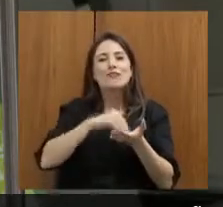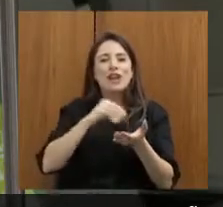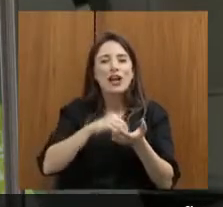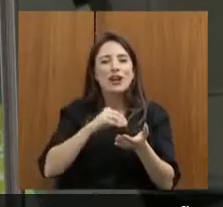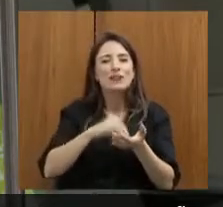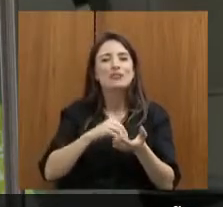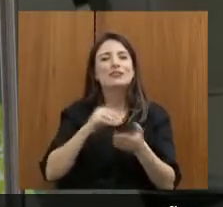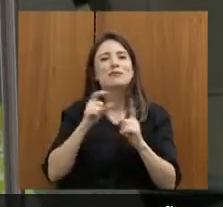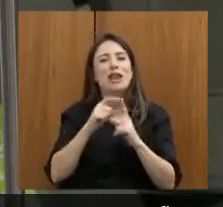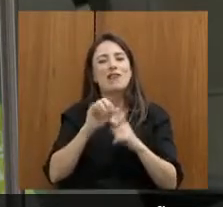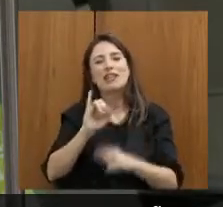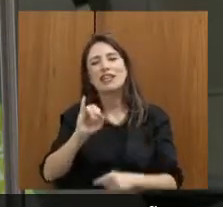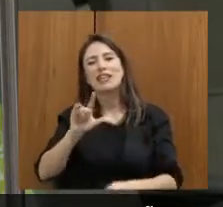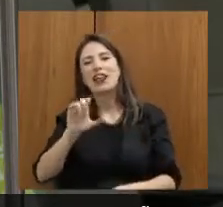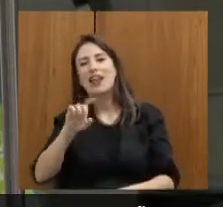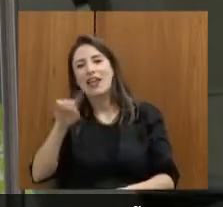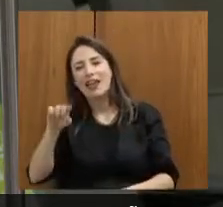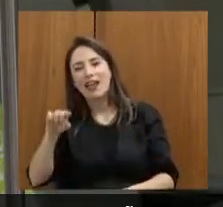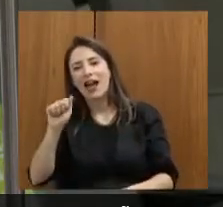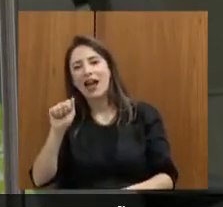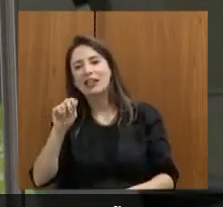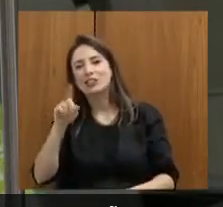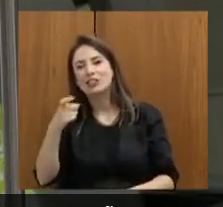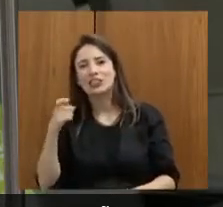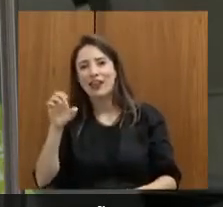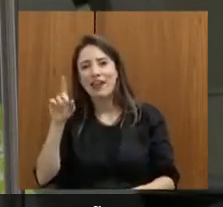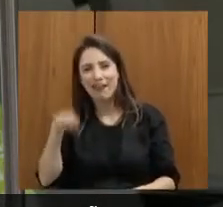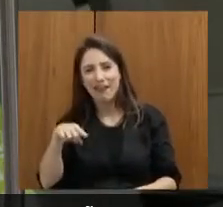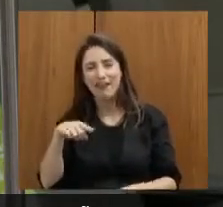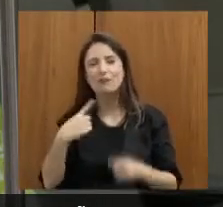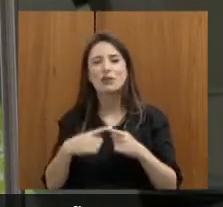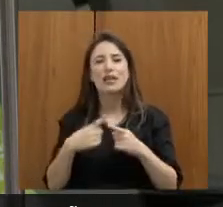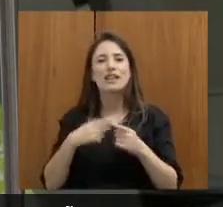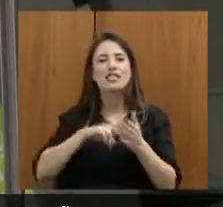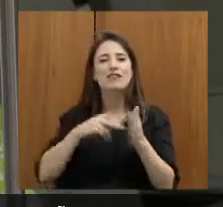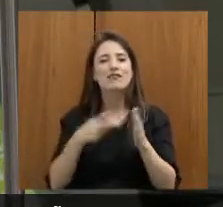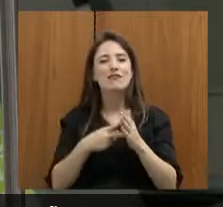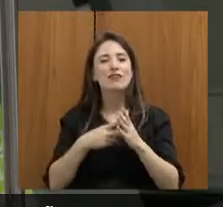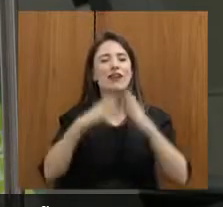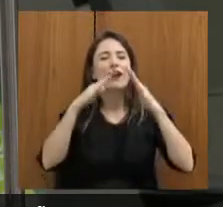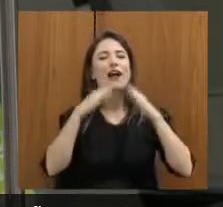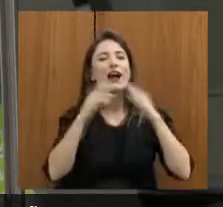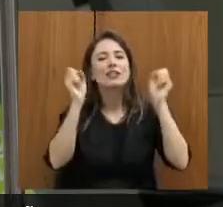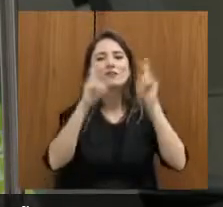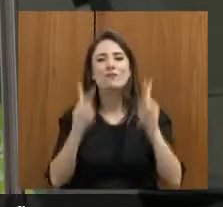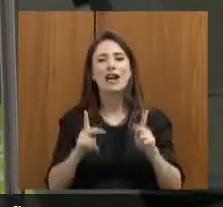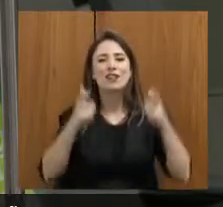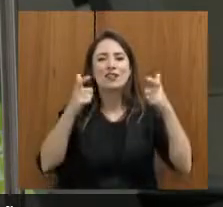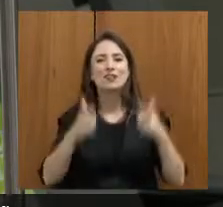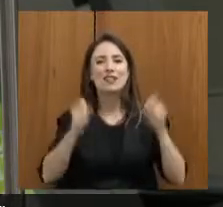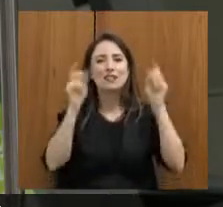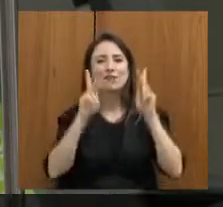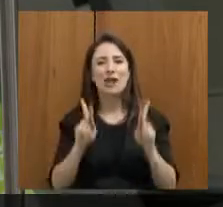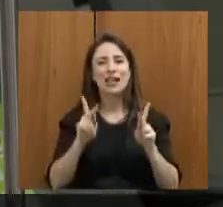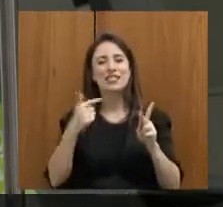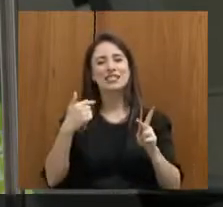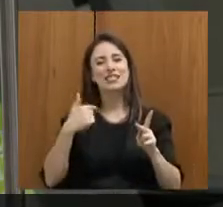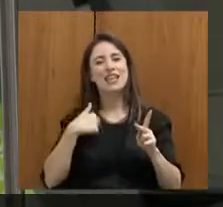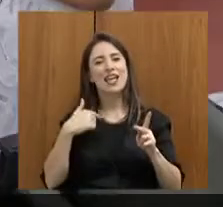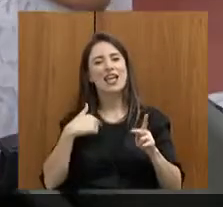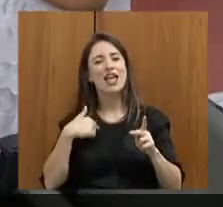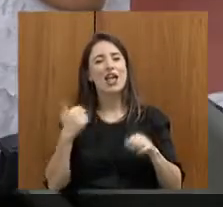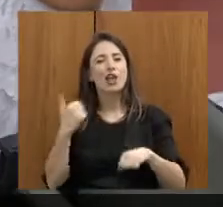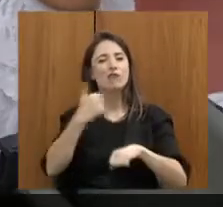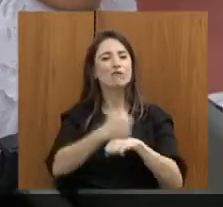e Uruguai a casa de paz né nossos templos também tem esse nome e tô aqui representando né o povo que tu povo